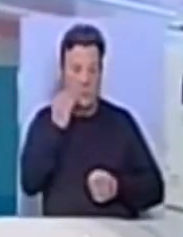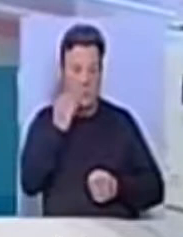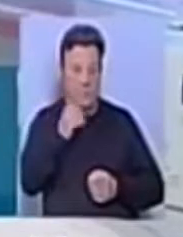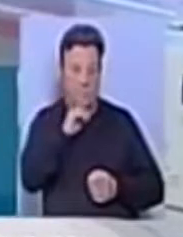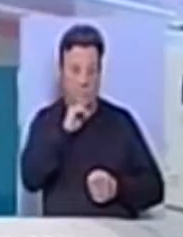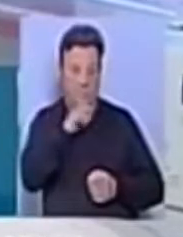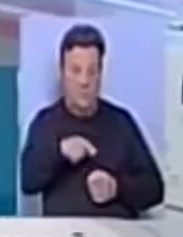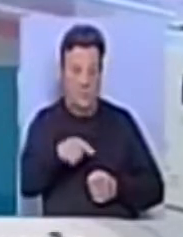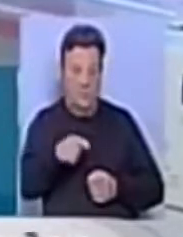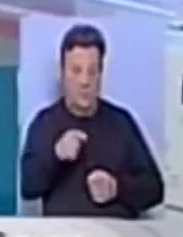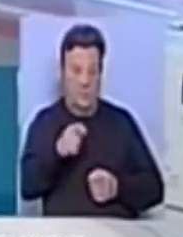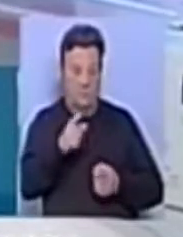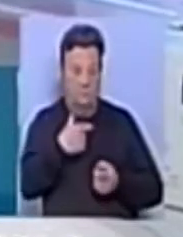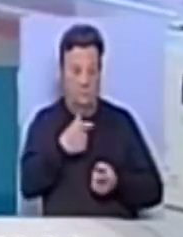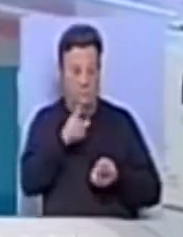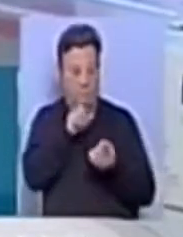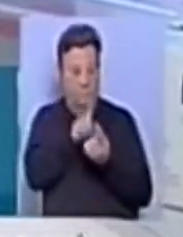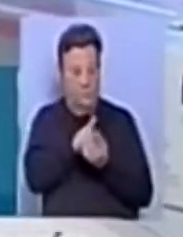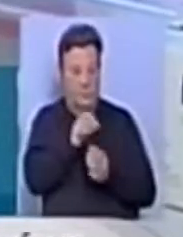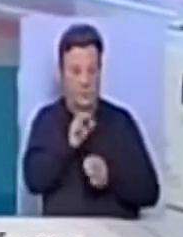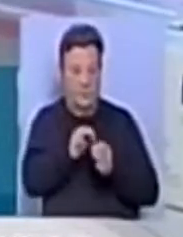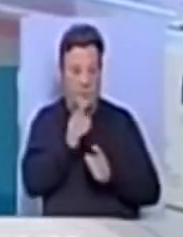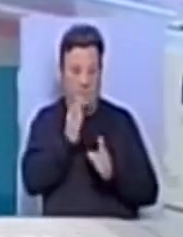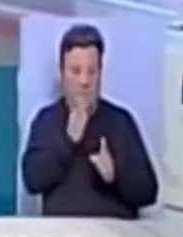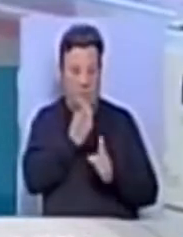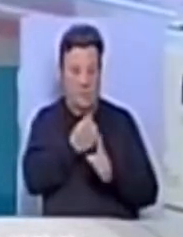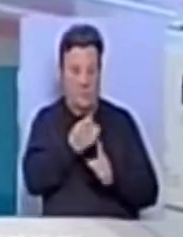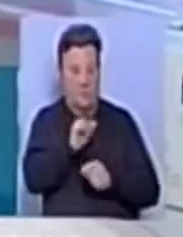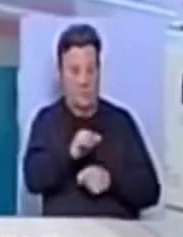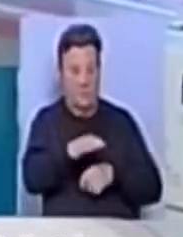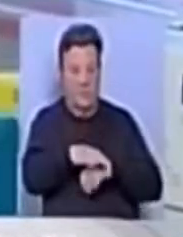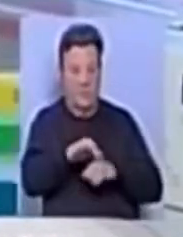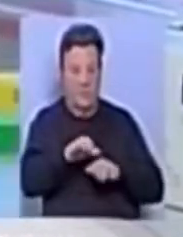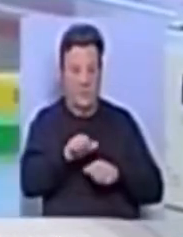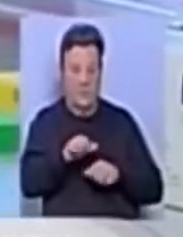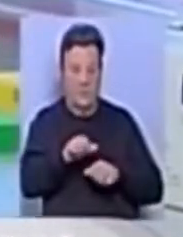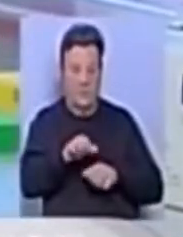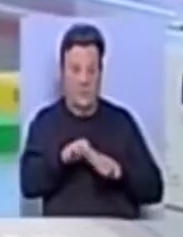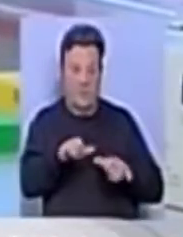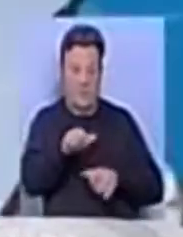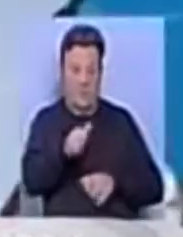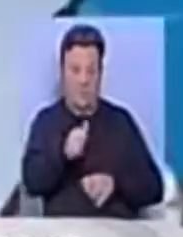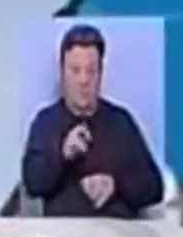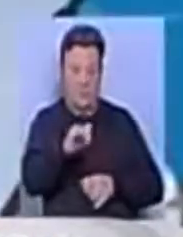pode personalizar o tratamento para o cancro na bexiga